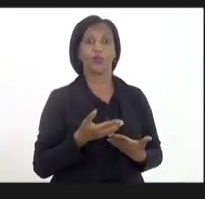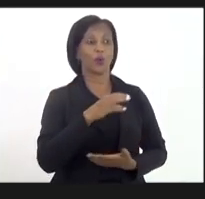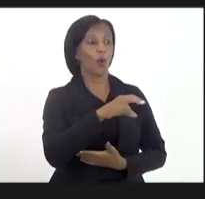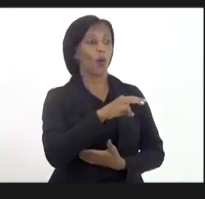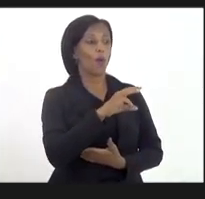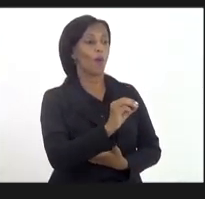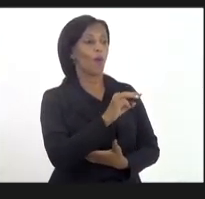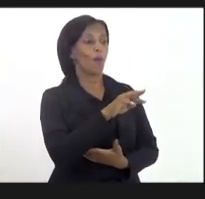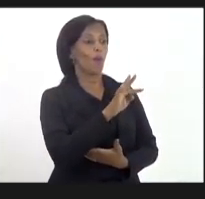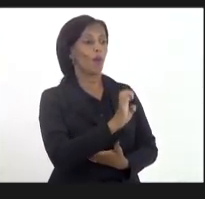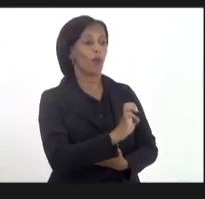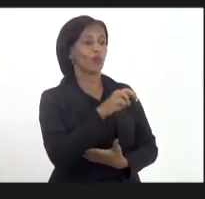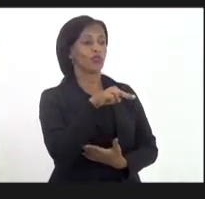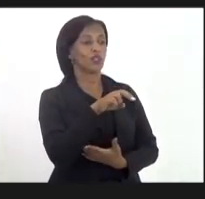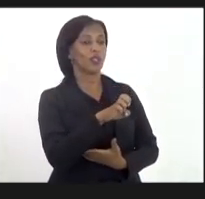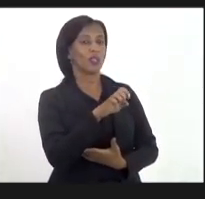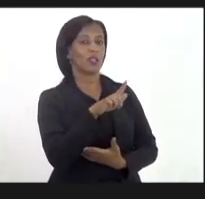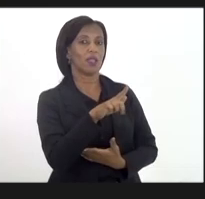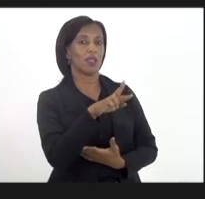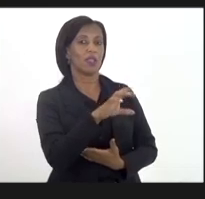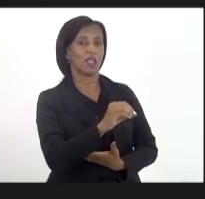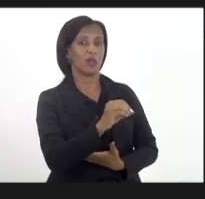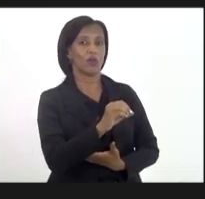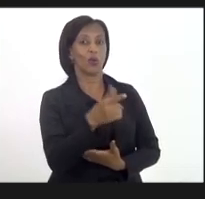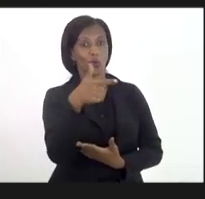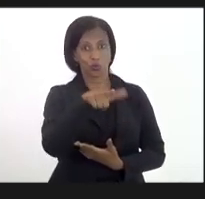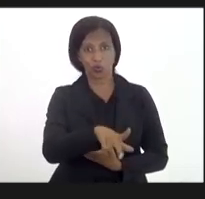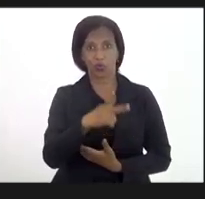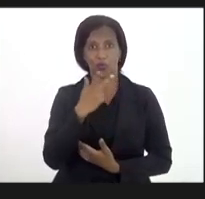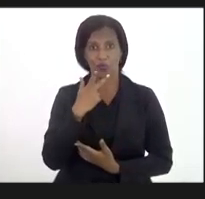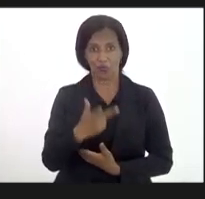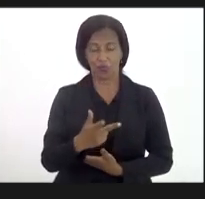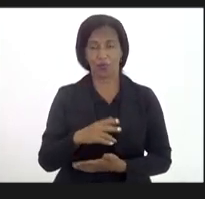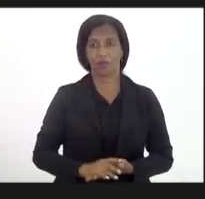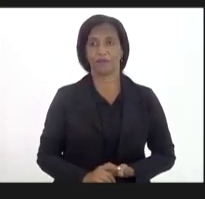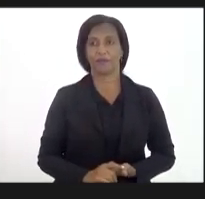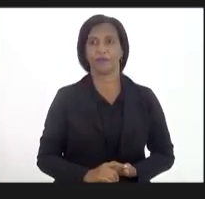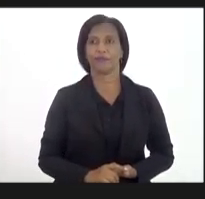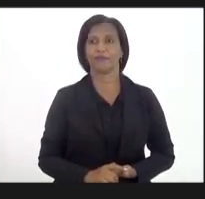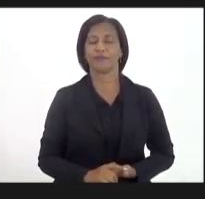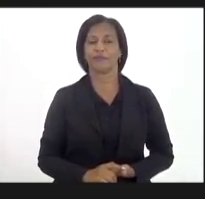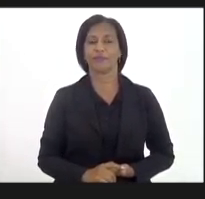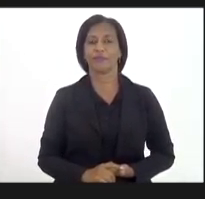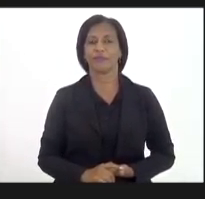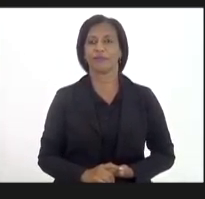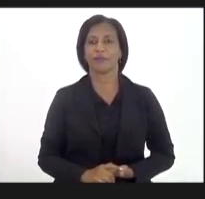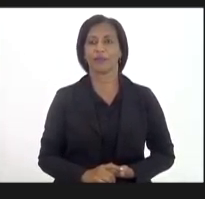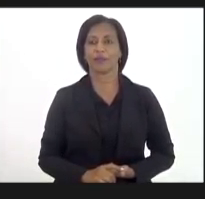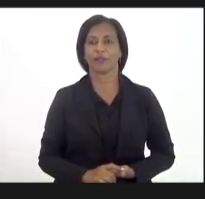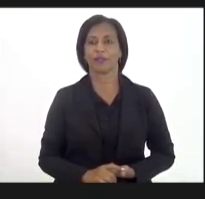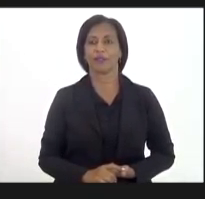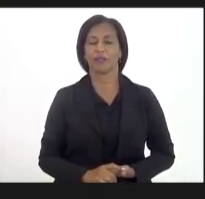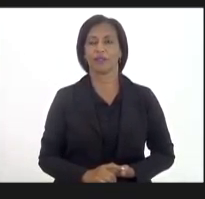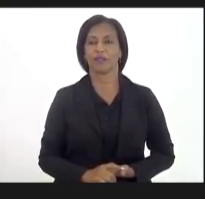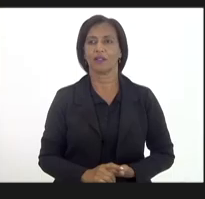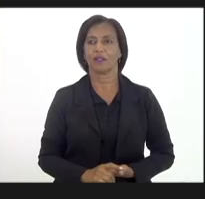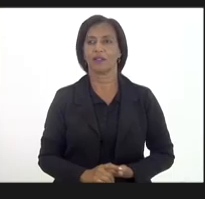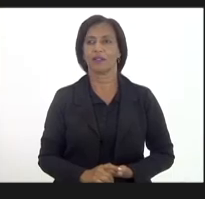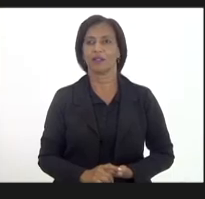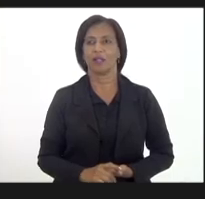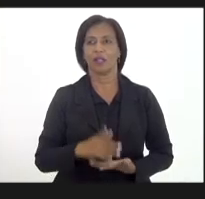Montenegro mais uma vez ratificando aqui as palavras que disse anteriormente em relação a fala do coronel Cristiano Santos